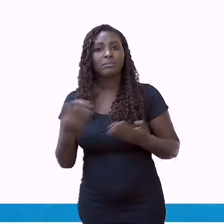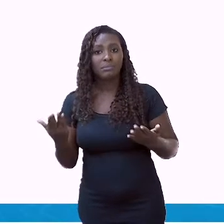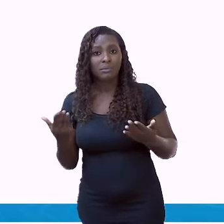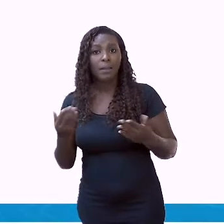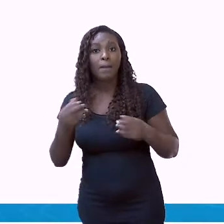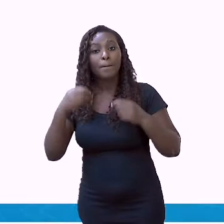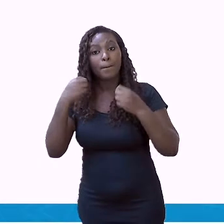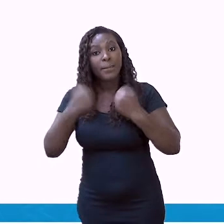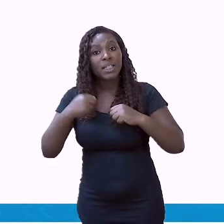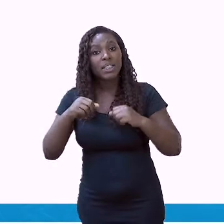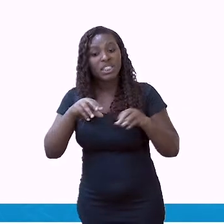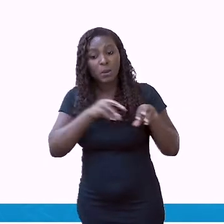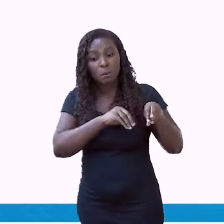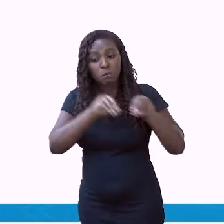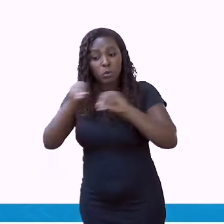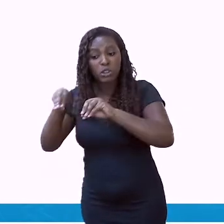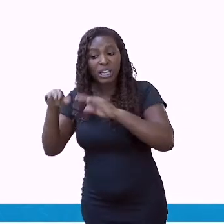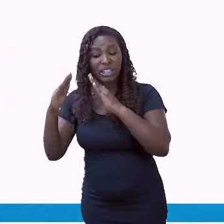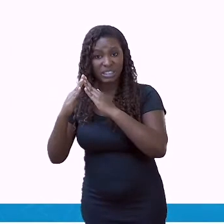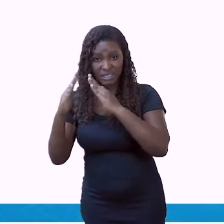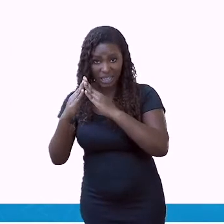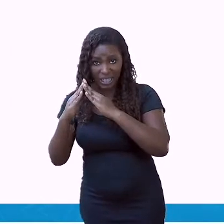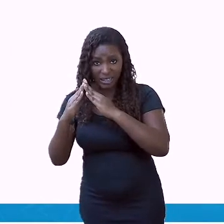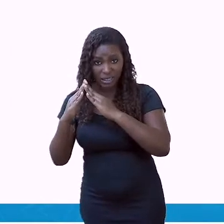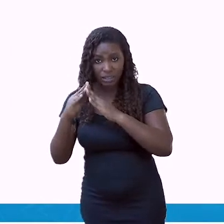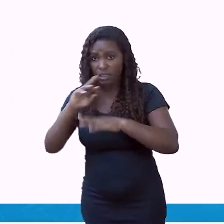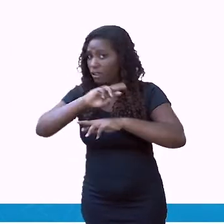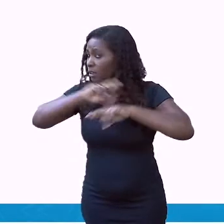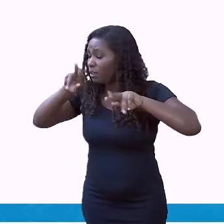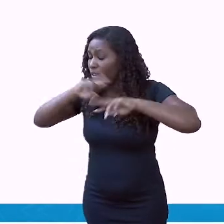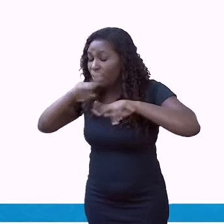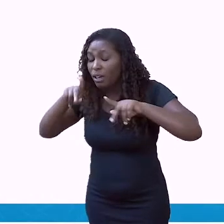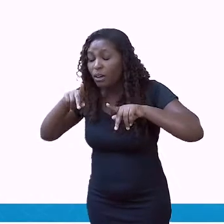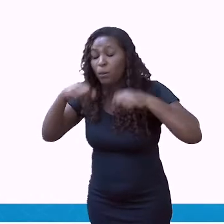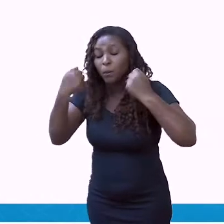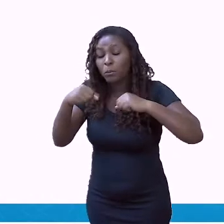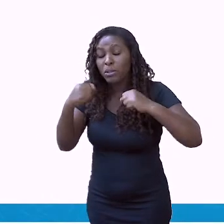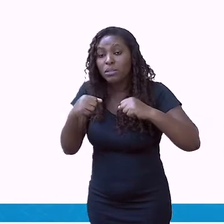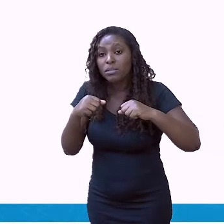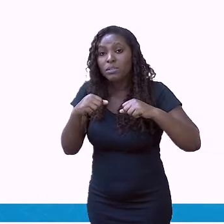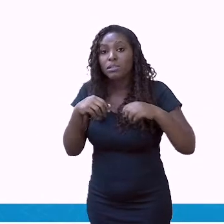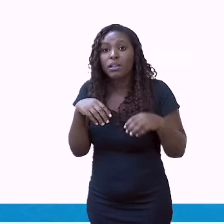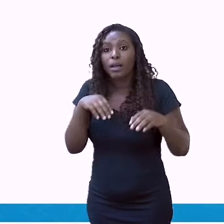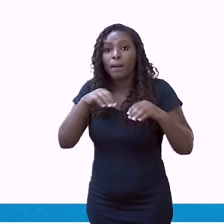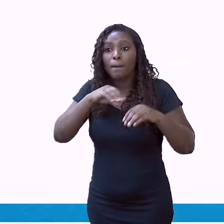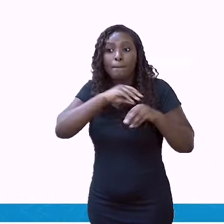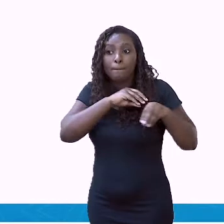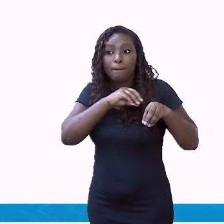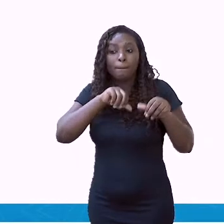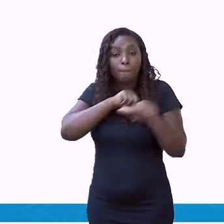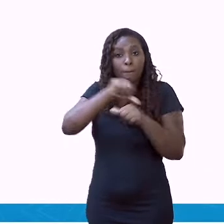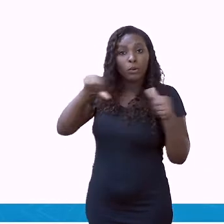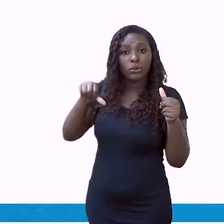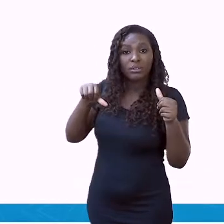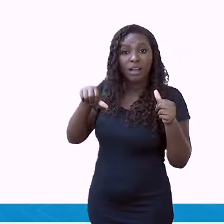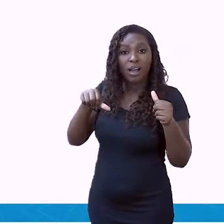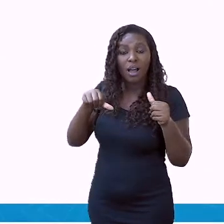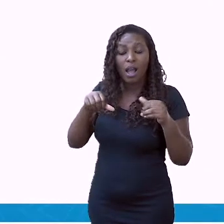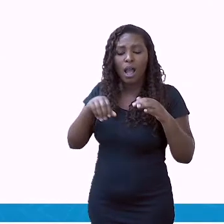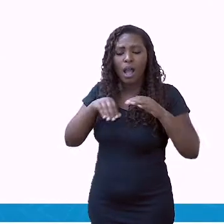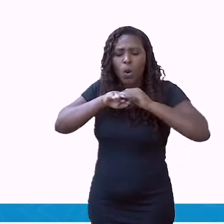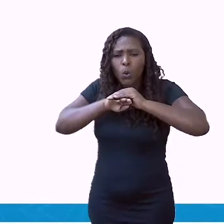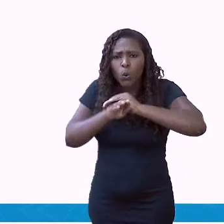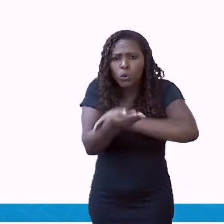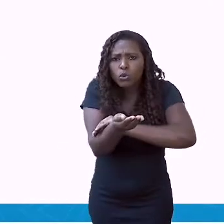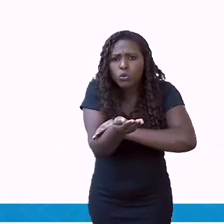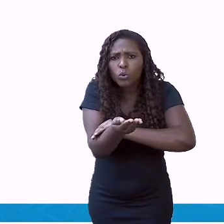e cada vez mais produzimos lixo. Eu costumo brincar que